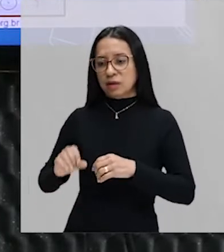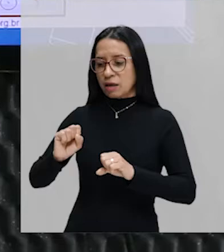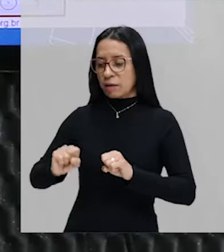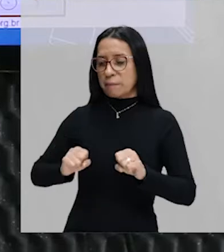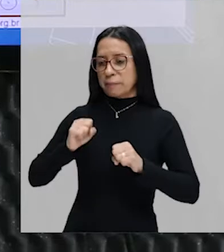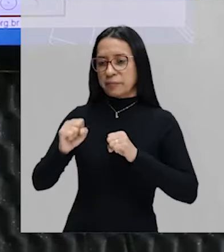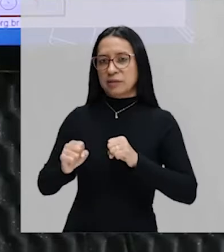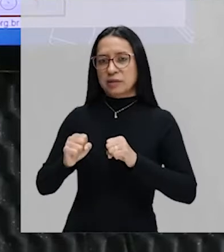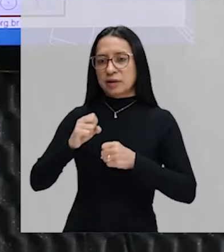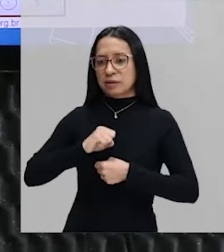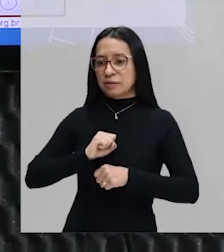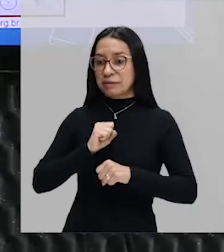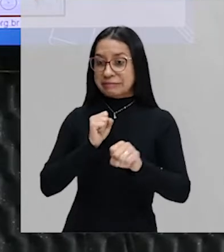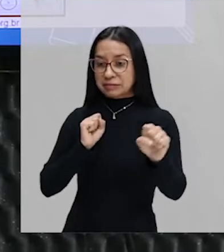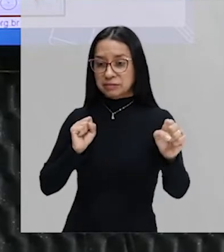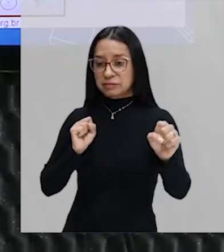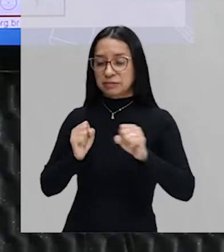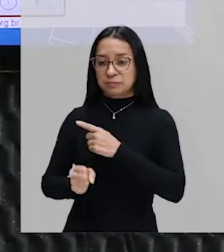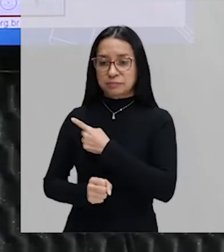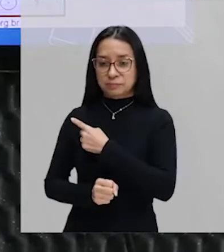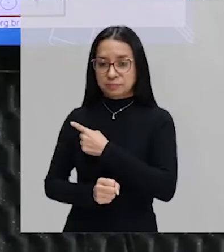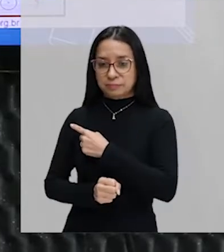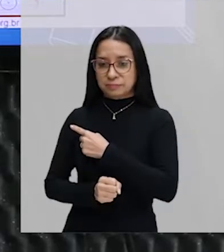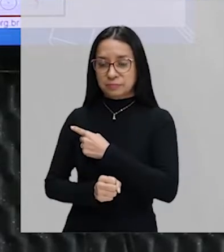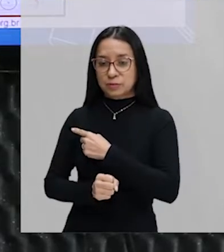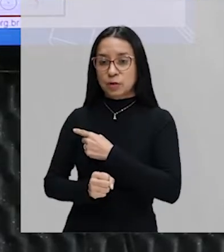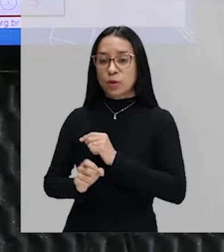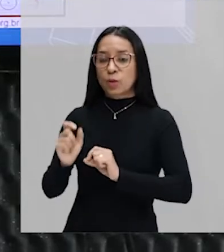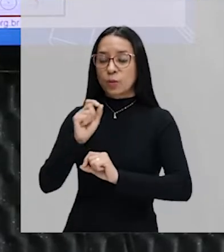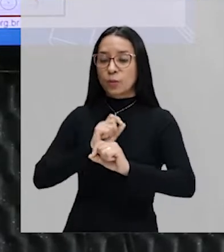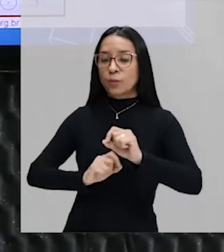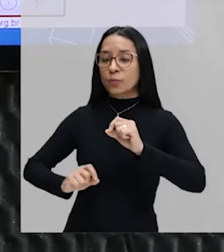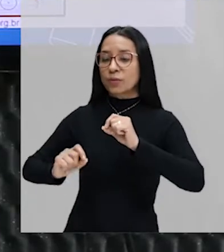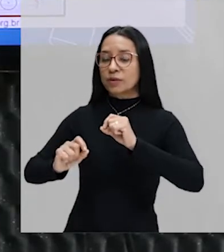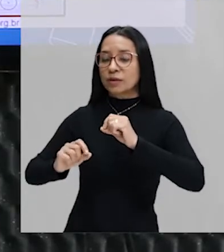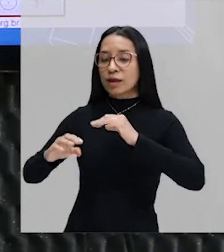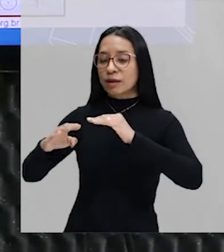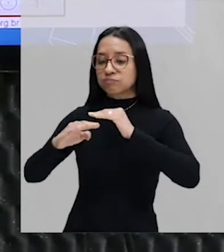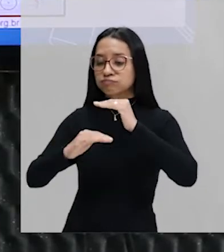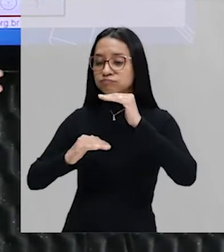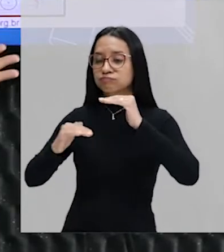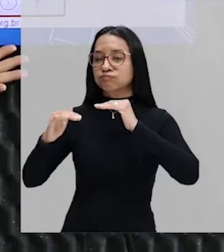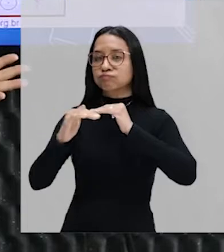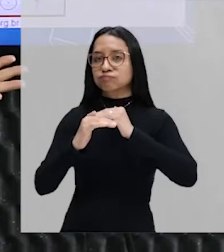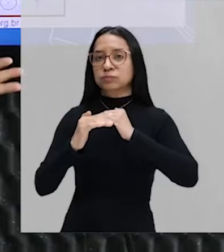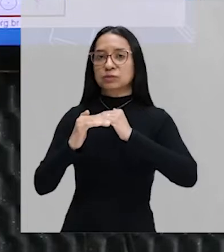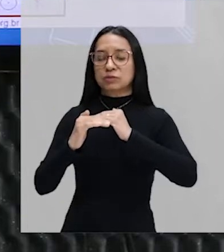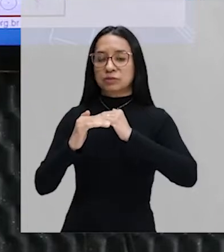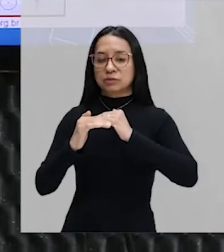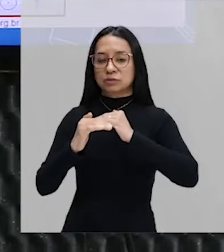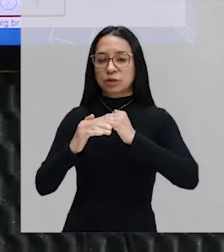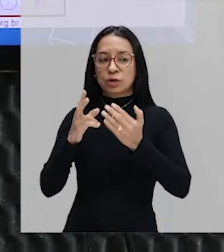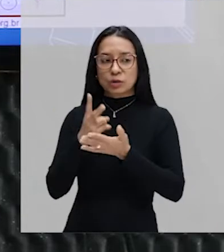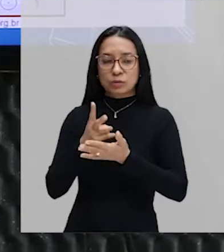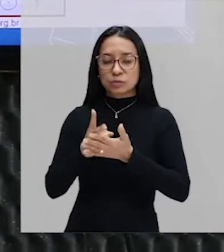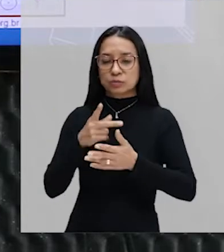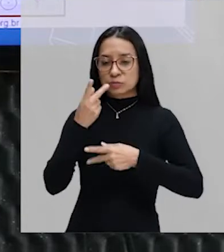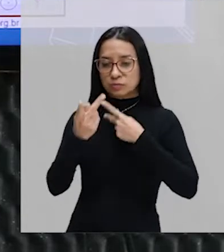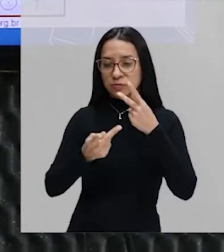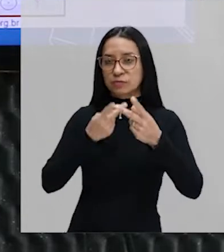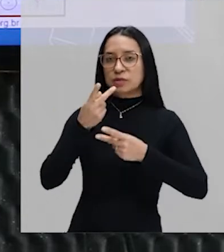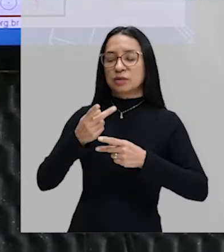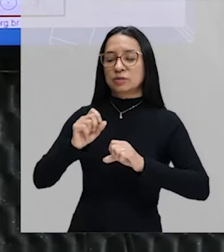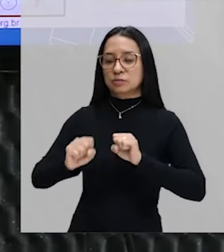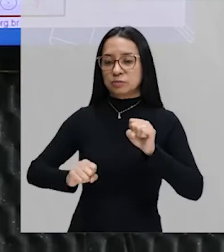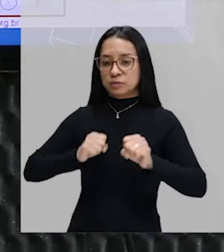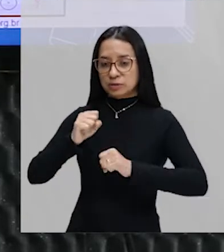grande para essa criancinha. Aí olhem o que é equidade. Eu continuo falando de bicicletas, mas aqui para a pessoa que